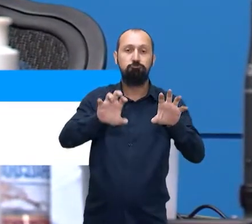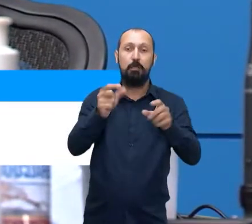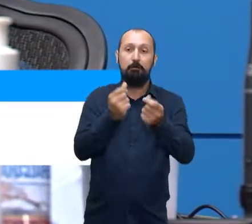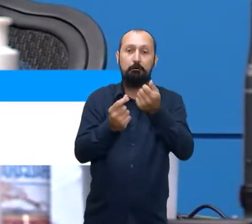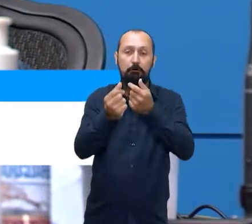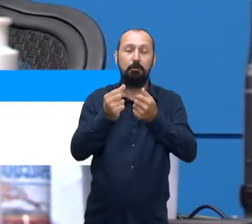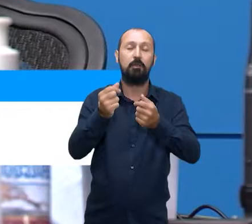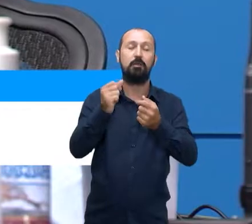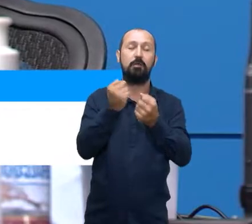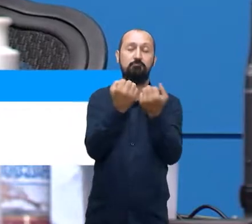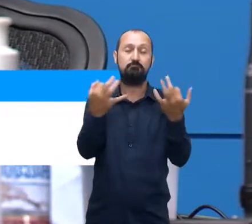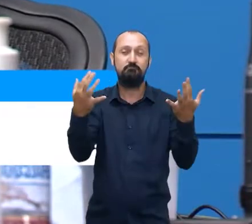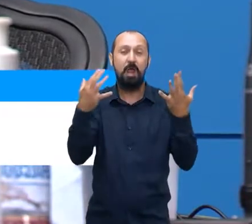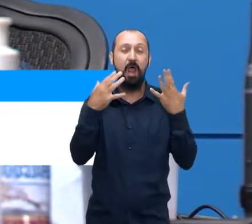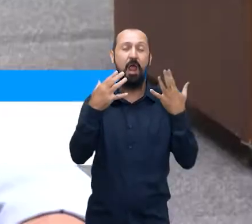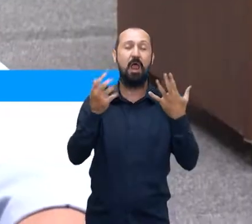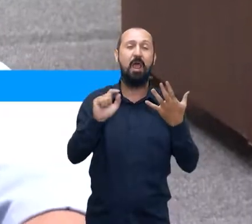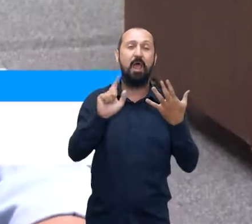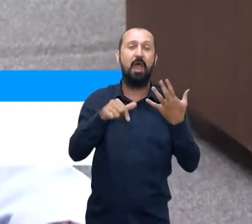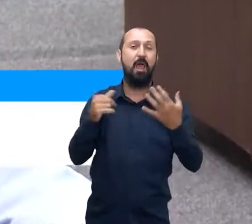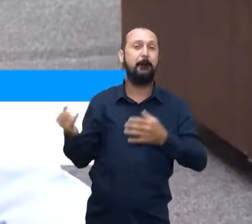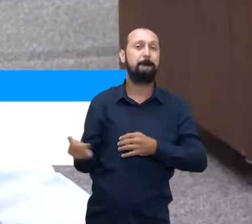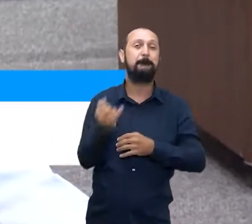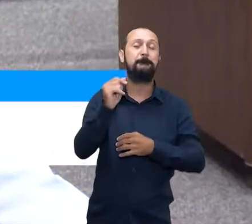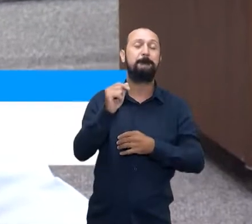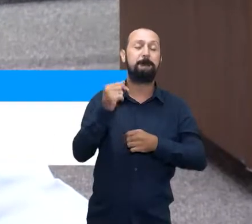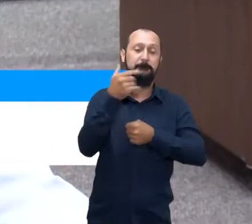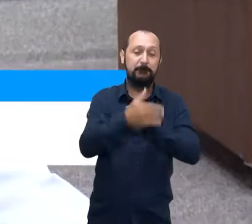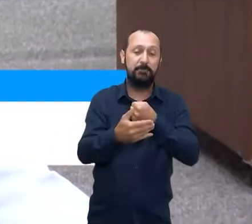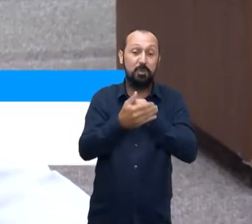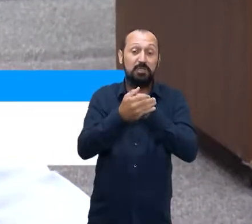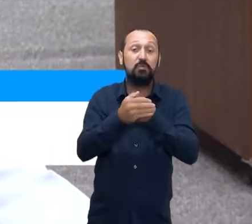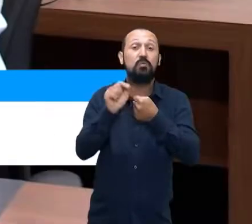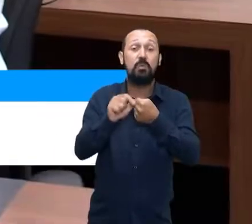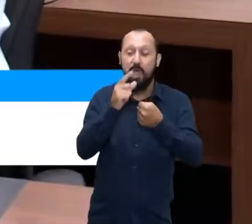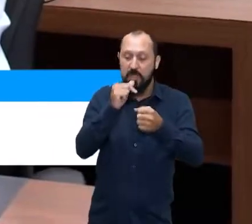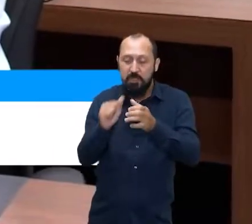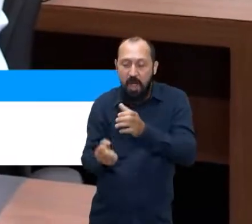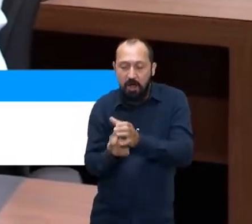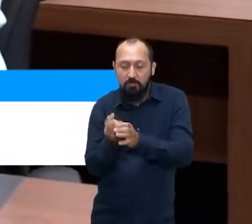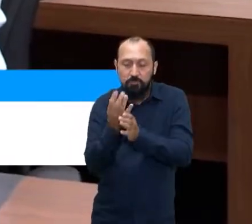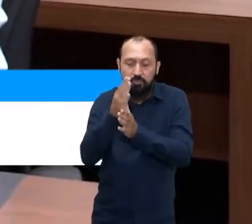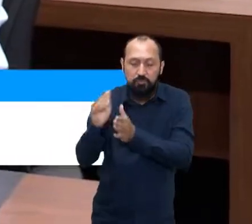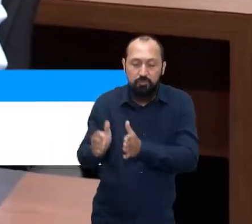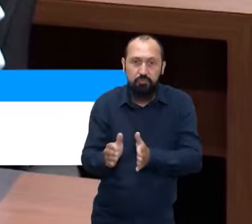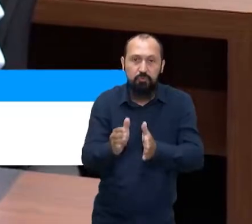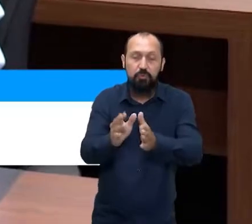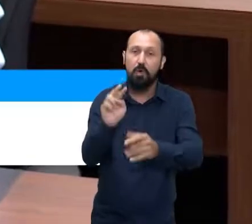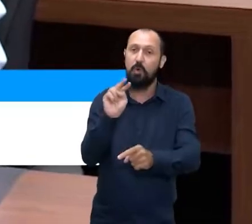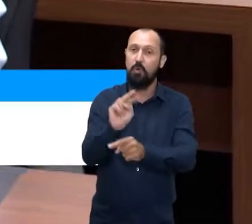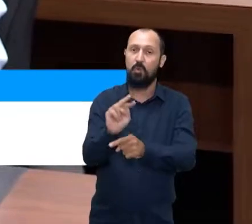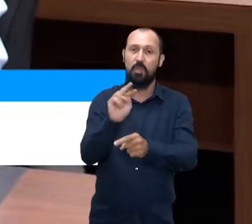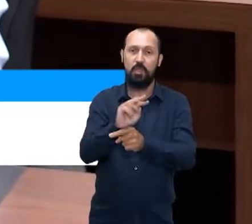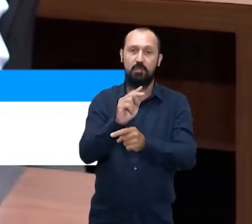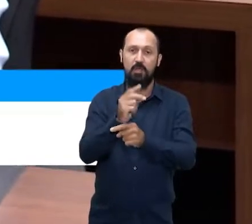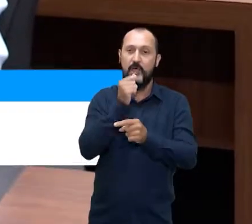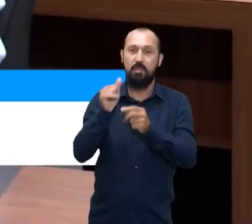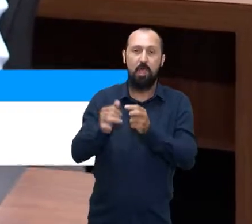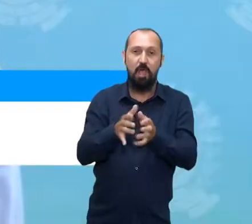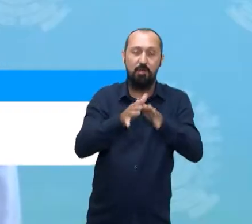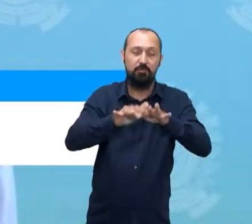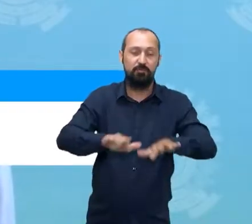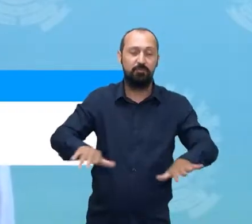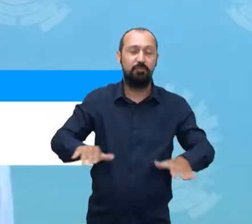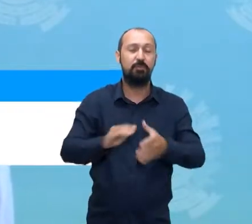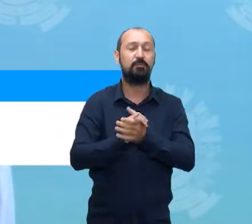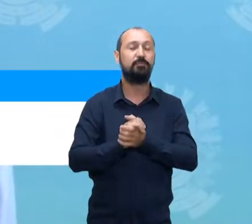uma ferramenta importante para a proteção dos mananciais e preservação dos recursos hídricos.